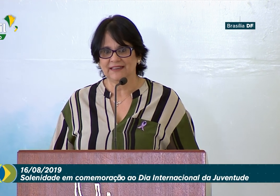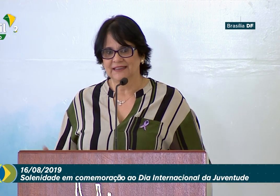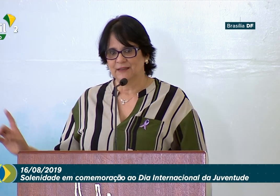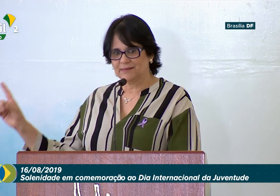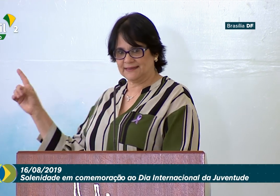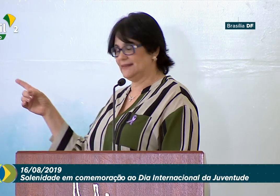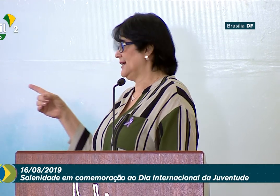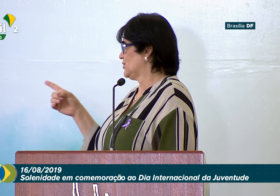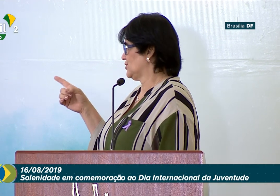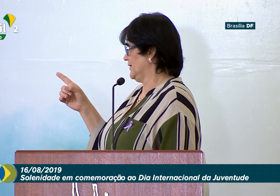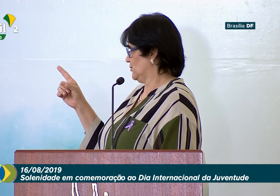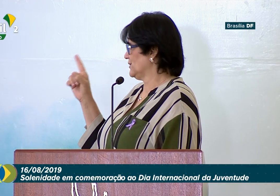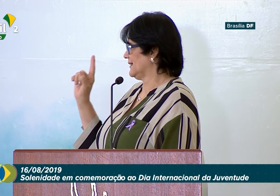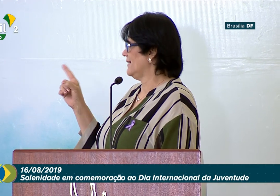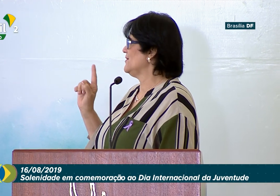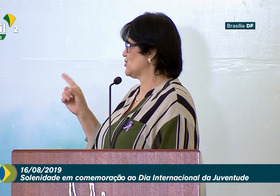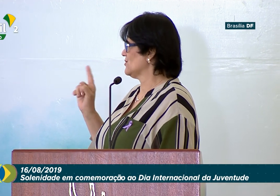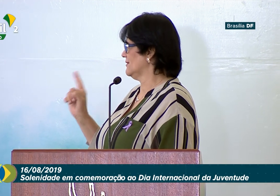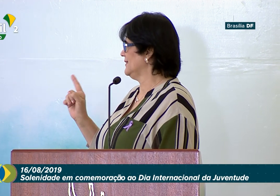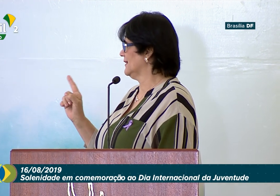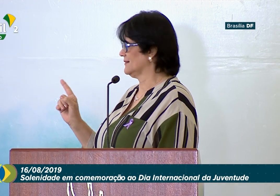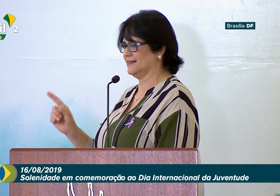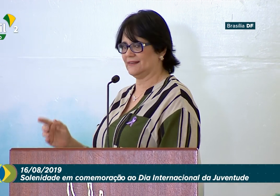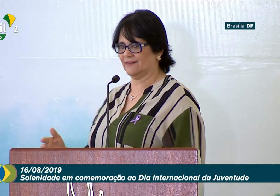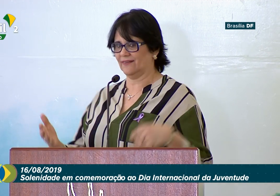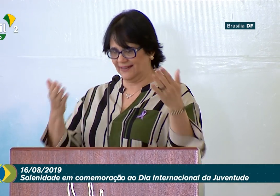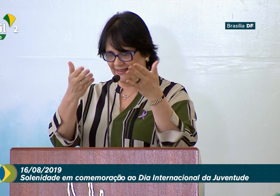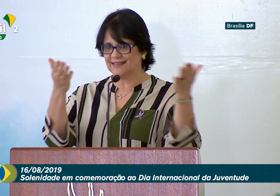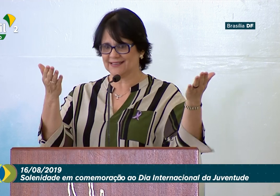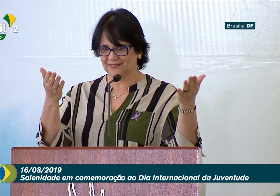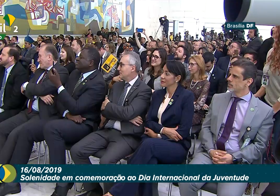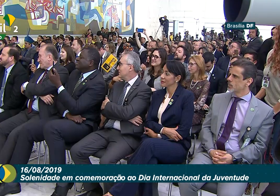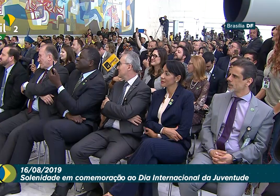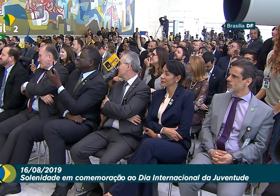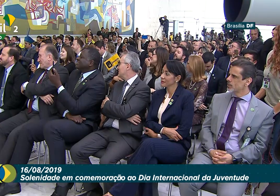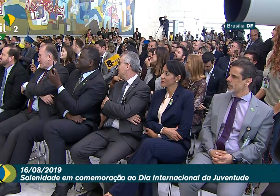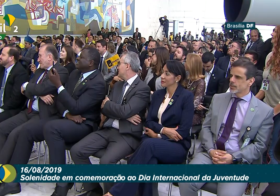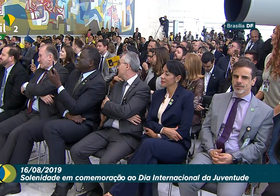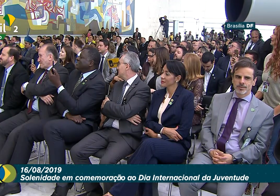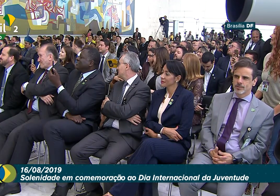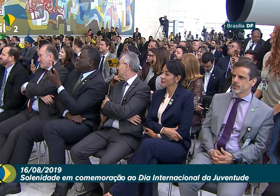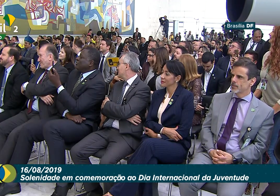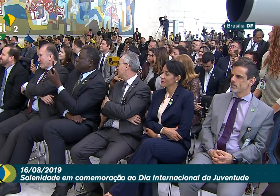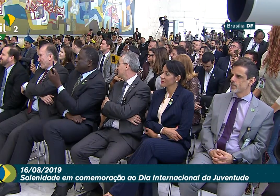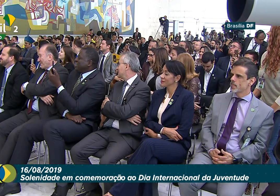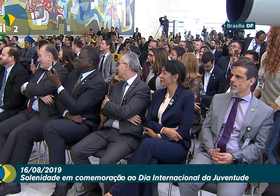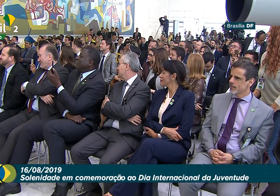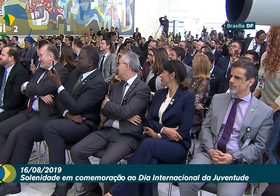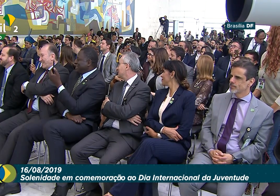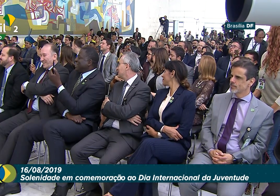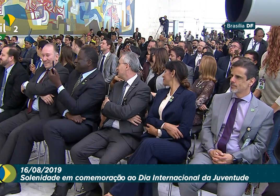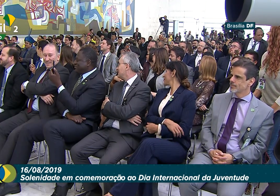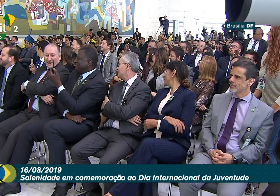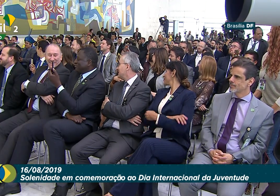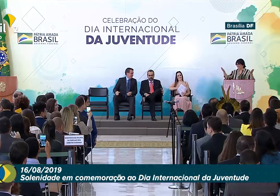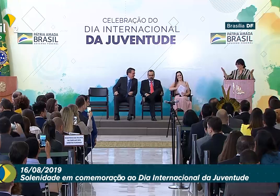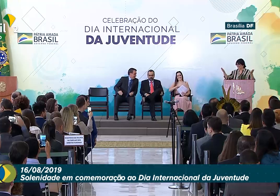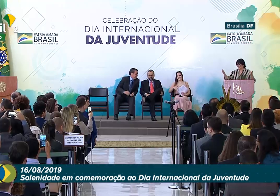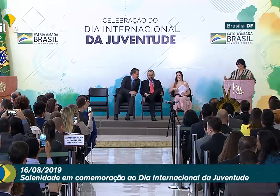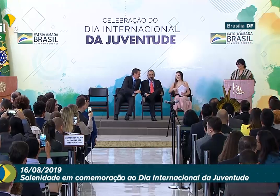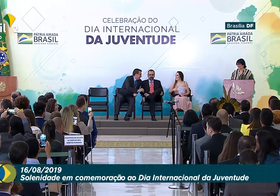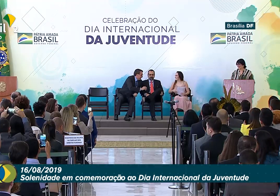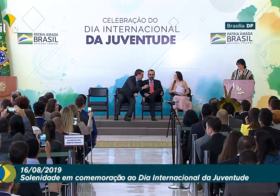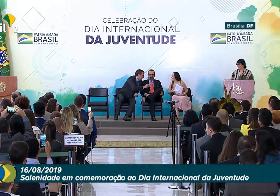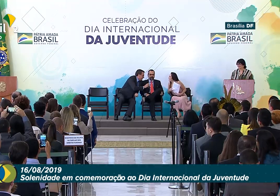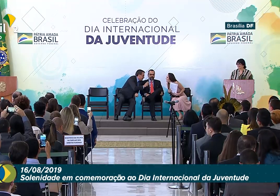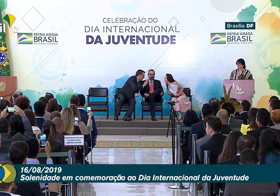Juventude. Presidente, juventude até 29 anos, então, ó, eles são da bancada da juventude. O Hélio